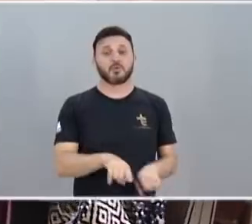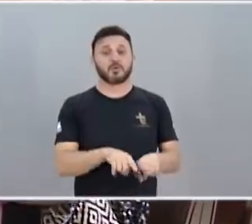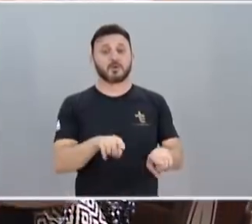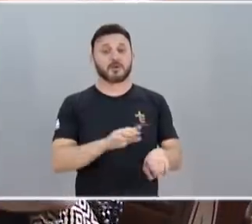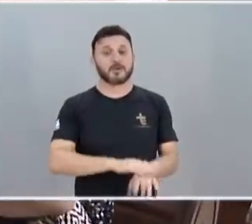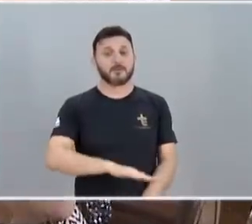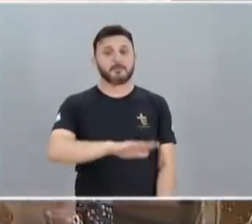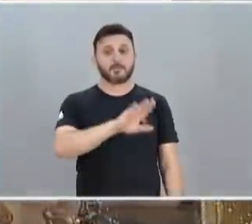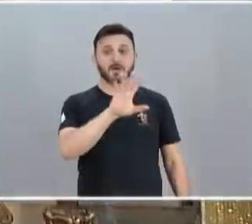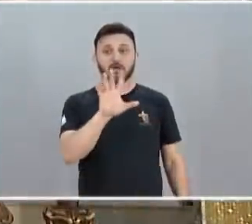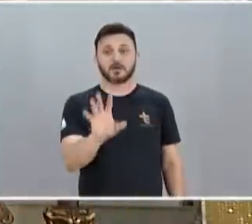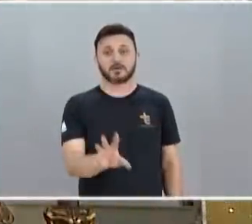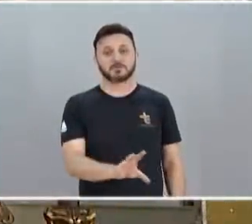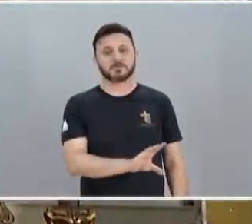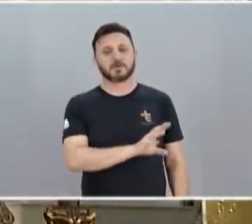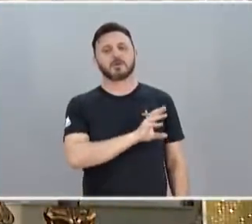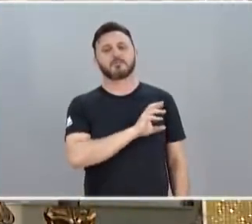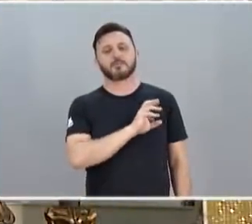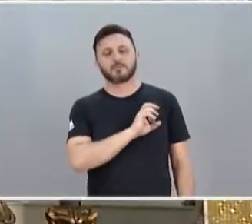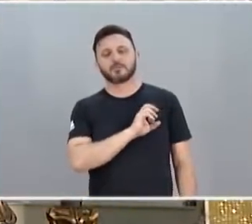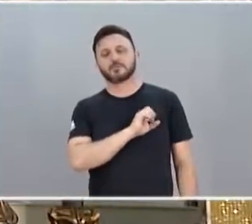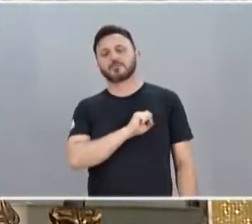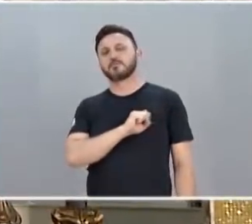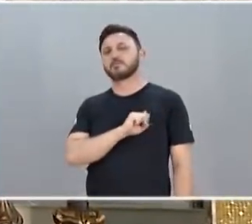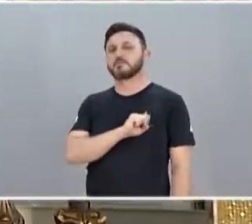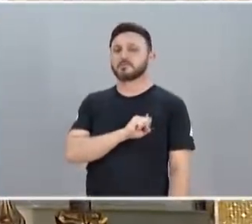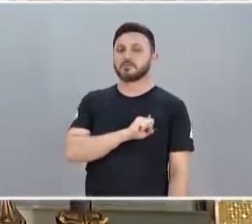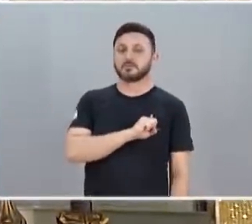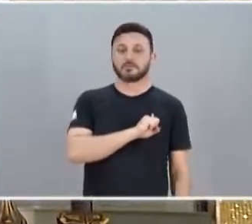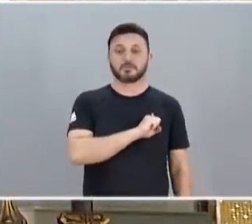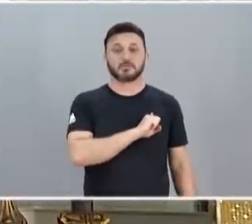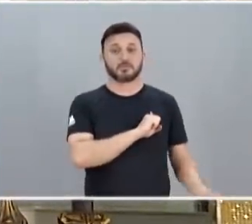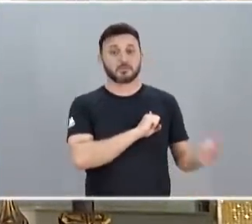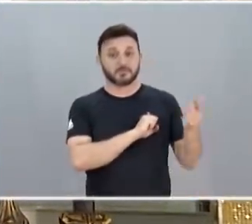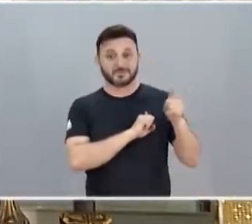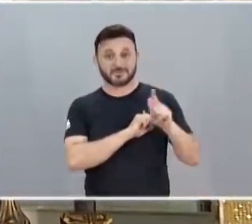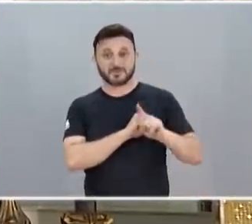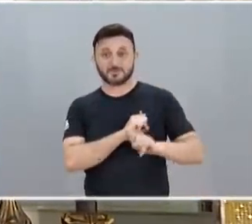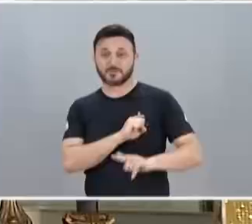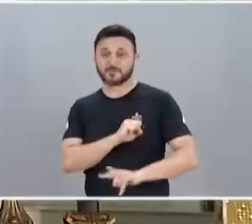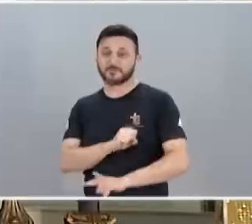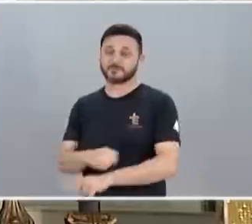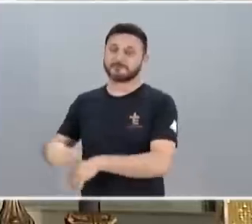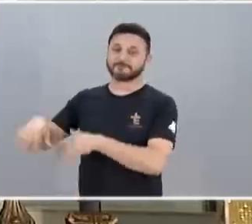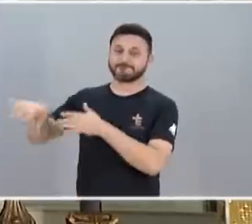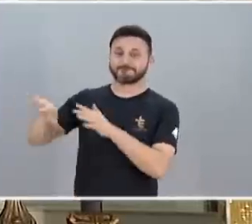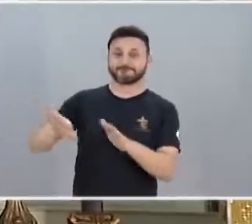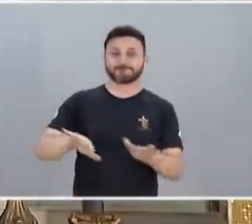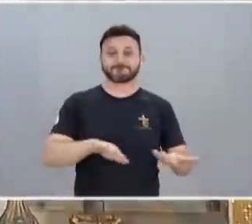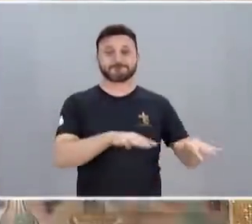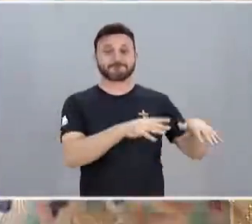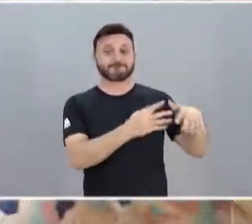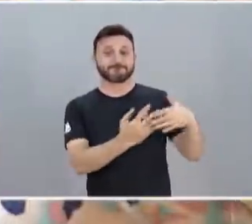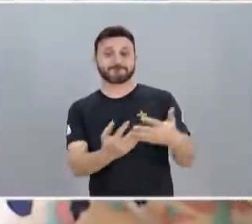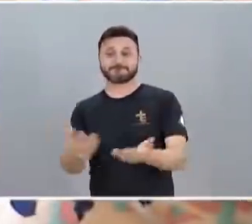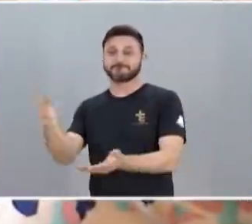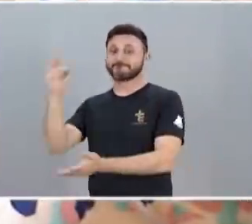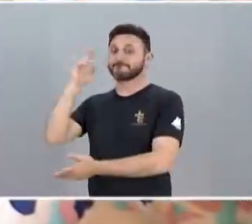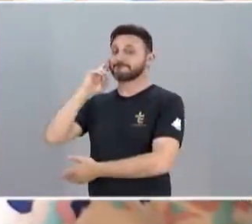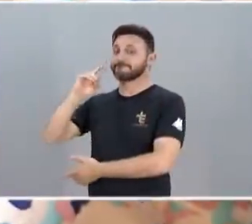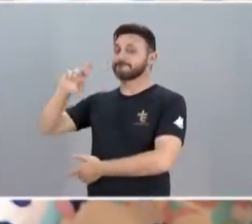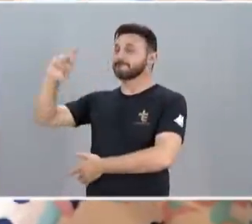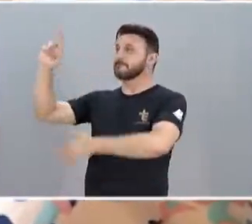perdão e mais amor. Com as mãos pro céu. Senhor, tem